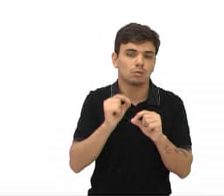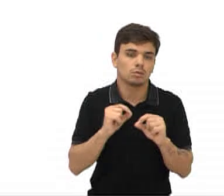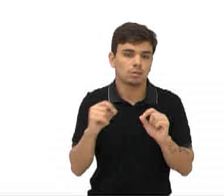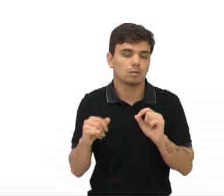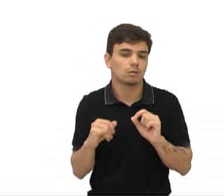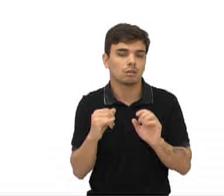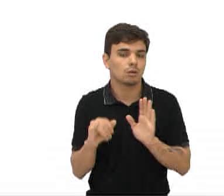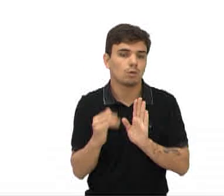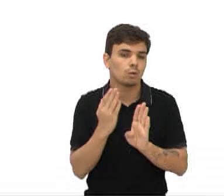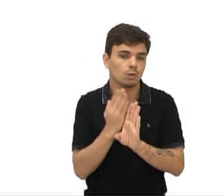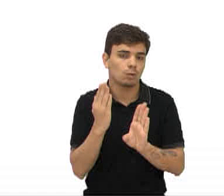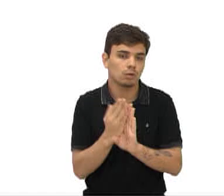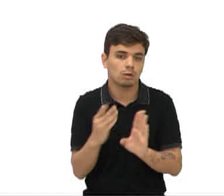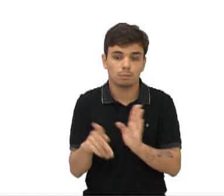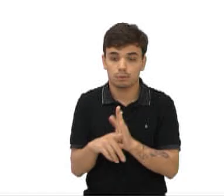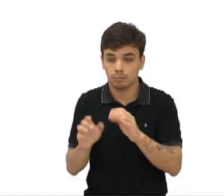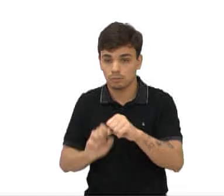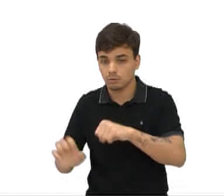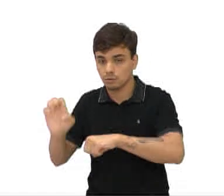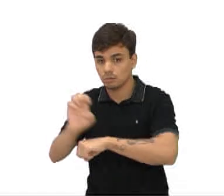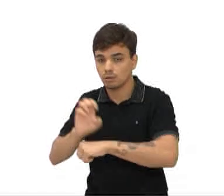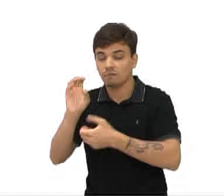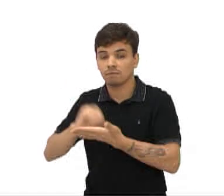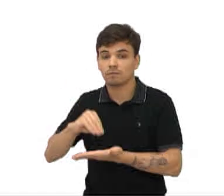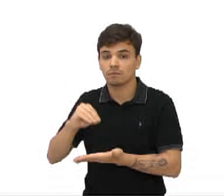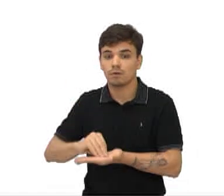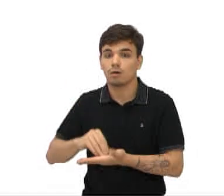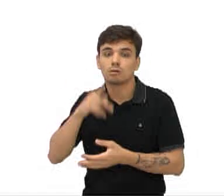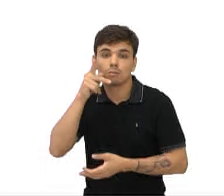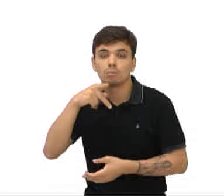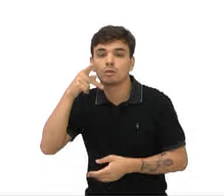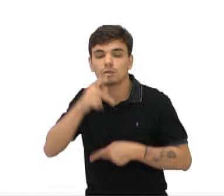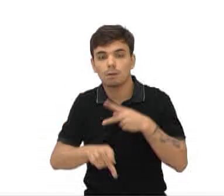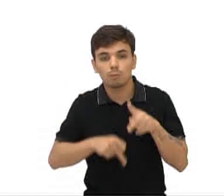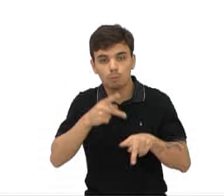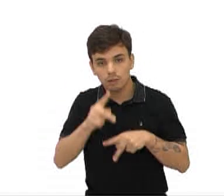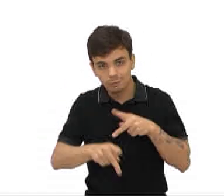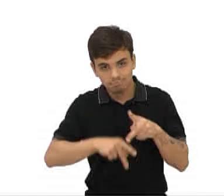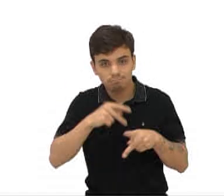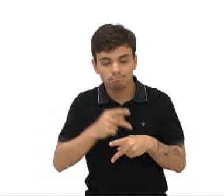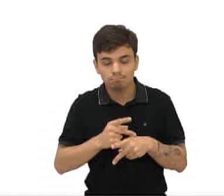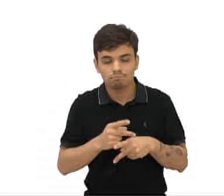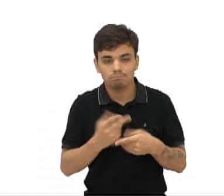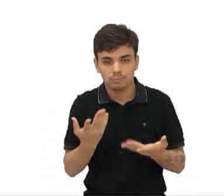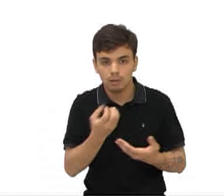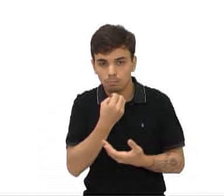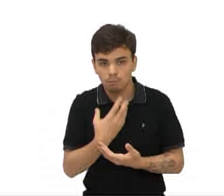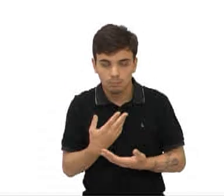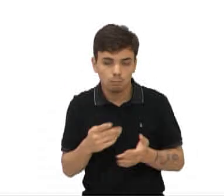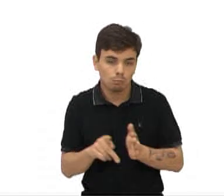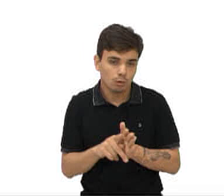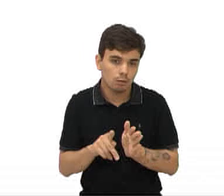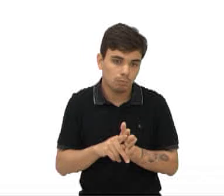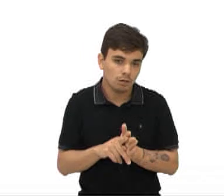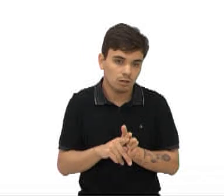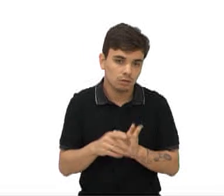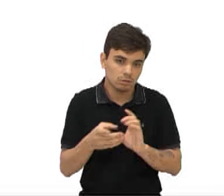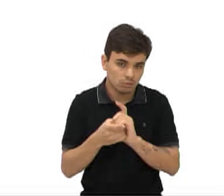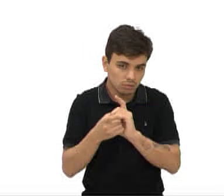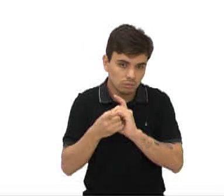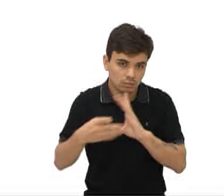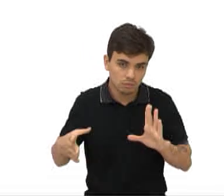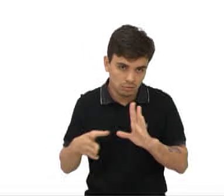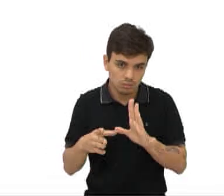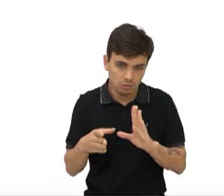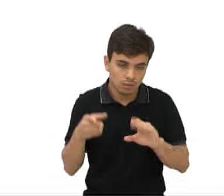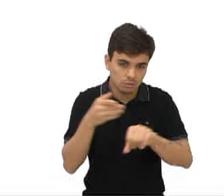evidencia-se por parte do Estado a ausência de políticas públicas suficientemente efetivas para democratizar o